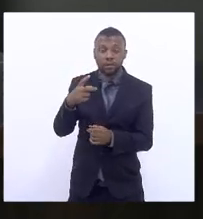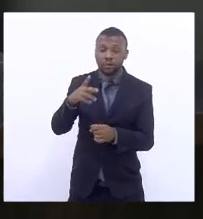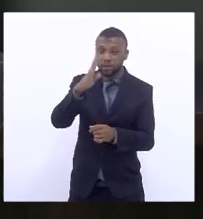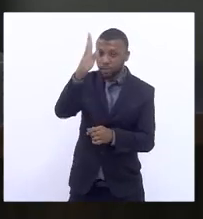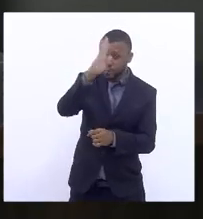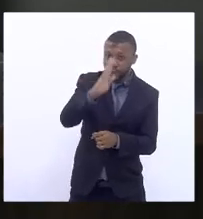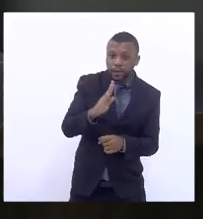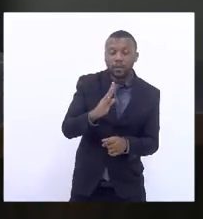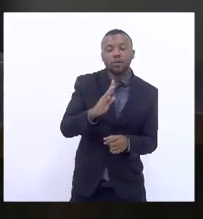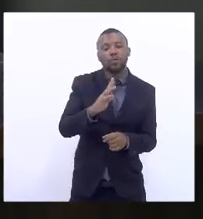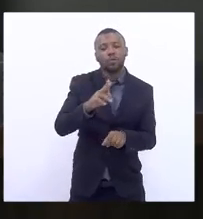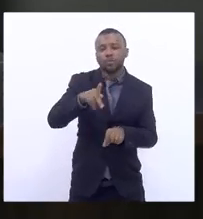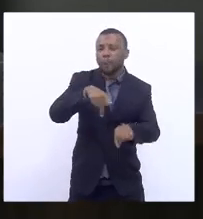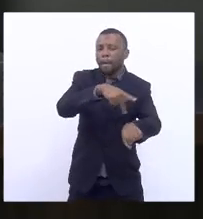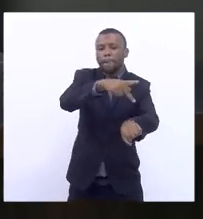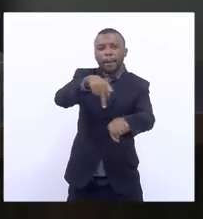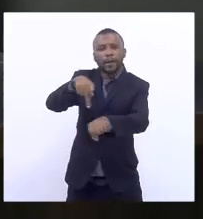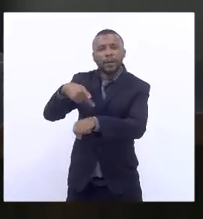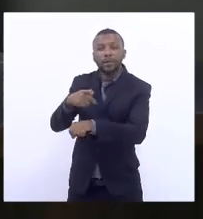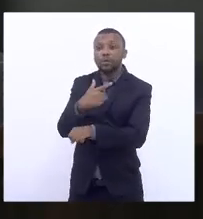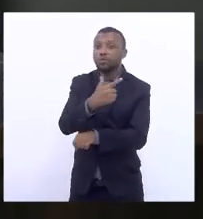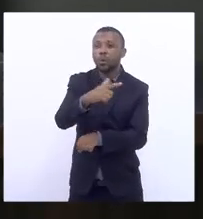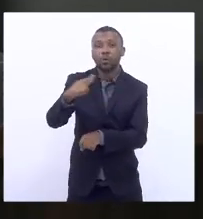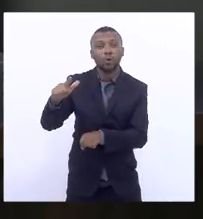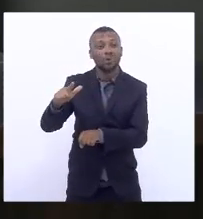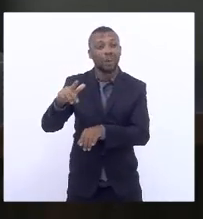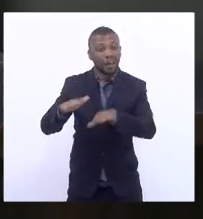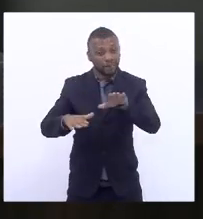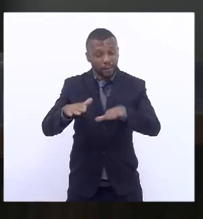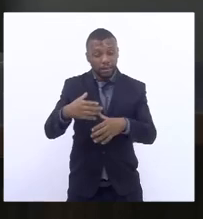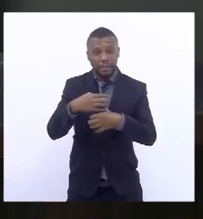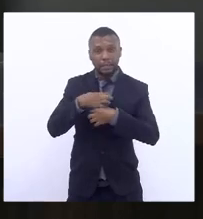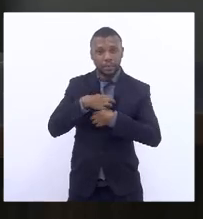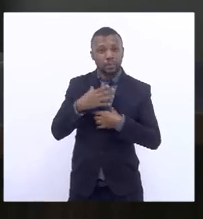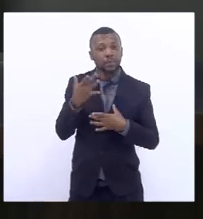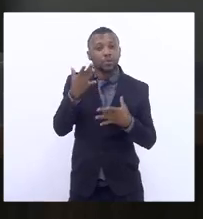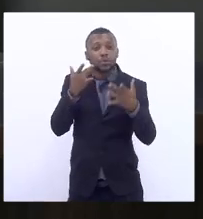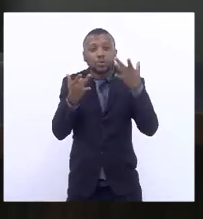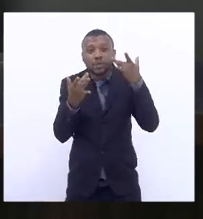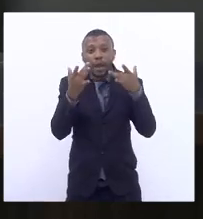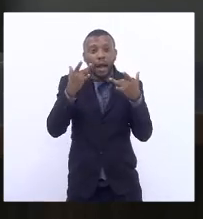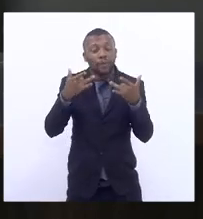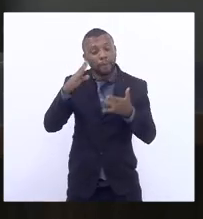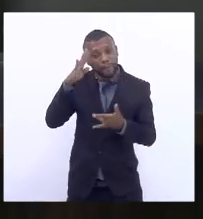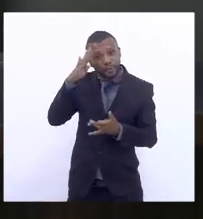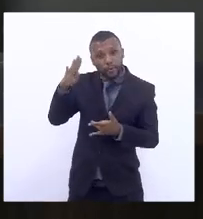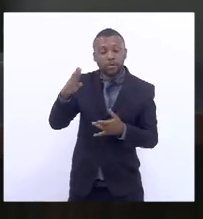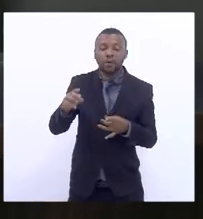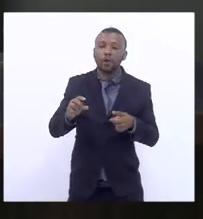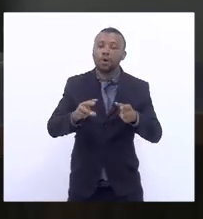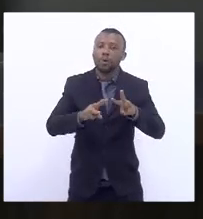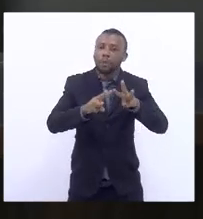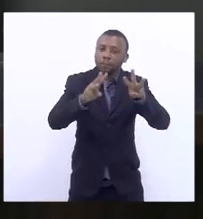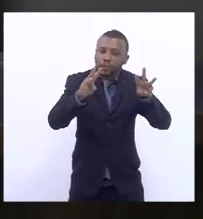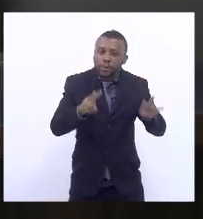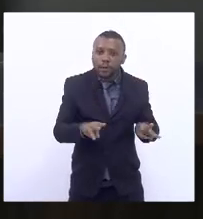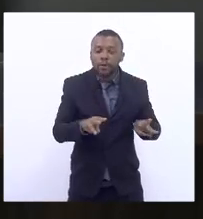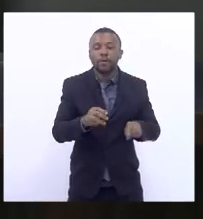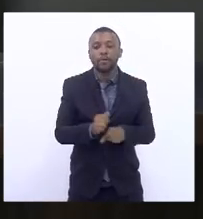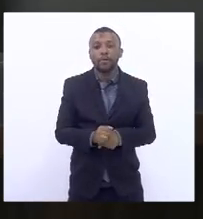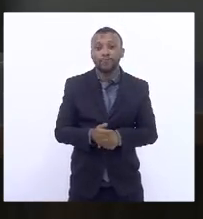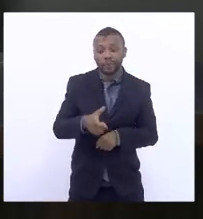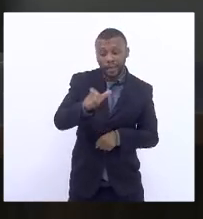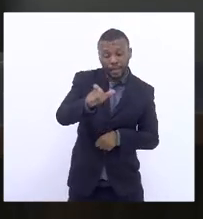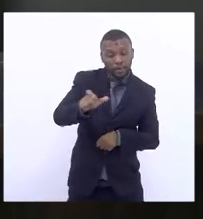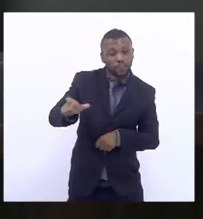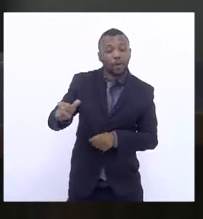países. Muitas vezes eu sinto que no teatro, principalmente, né, no museu, essas pessoas de